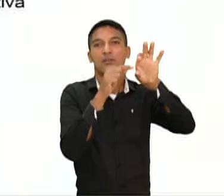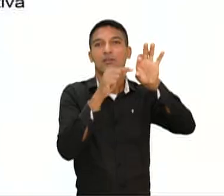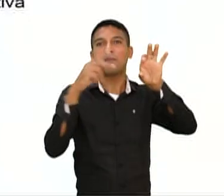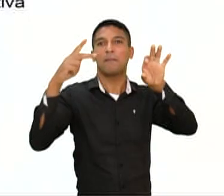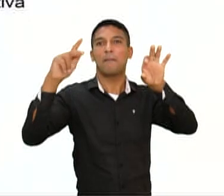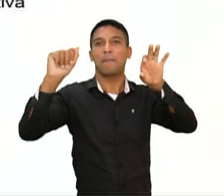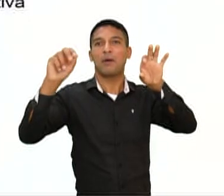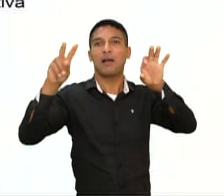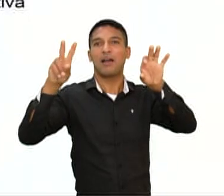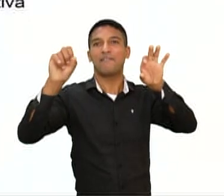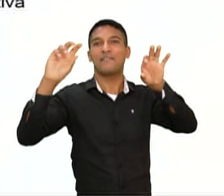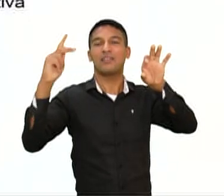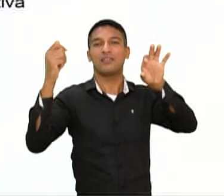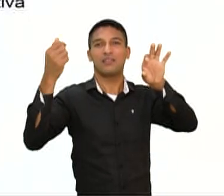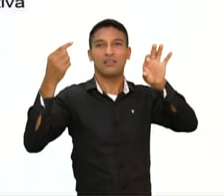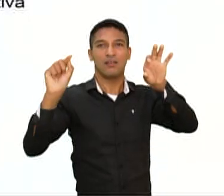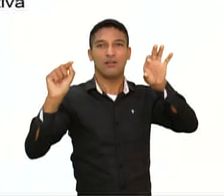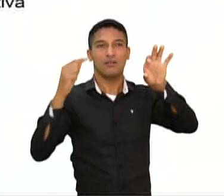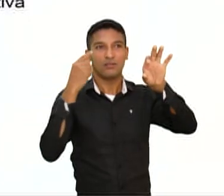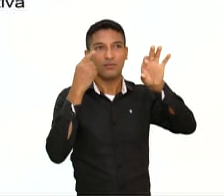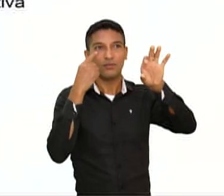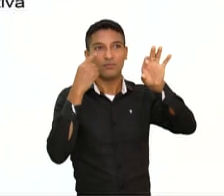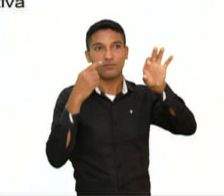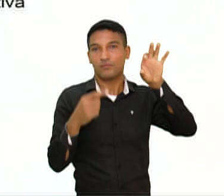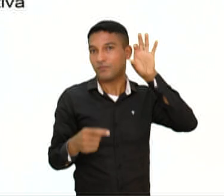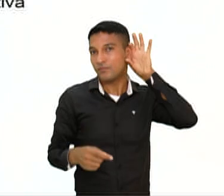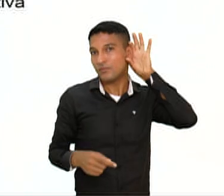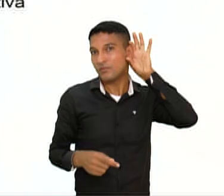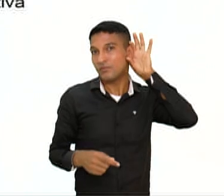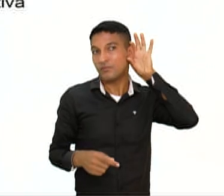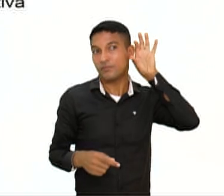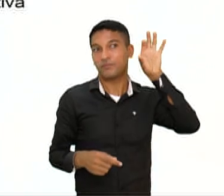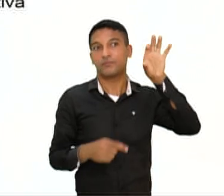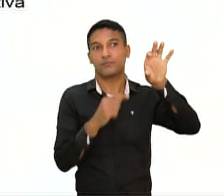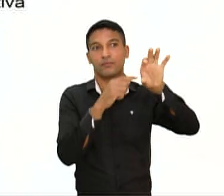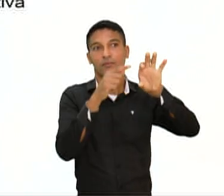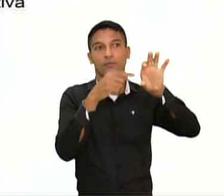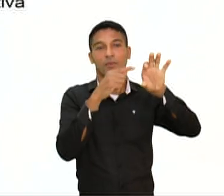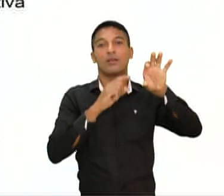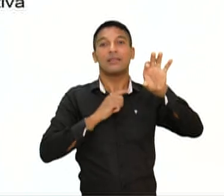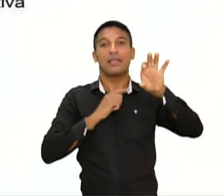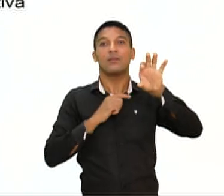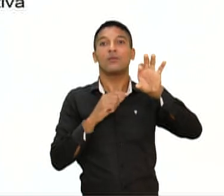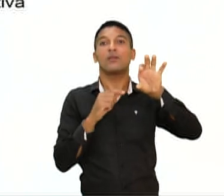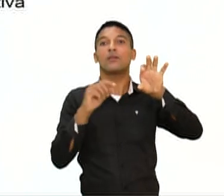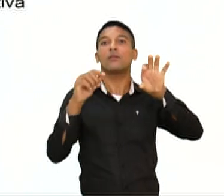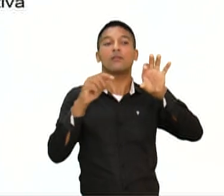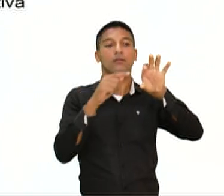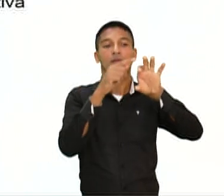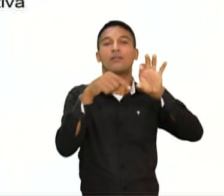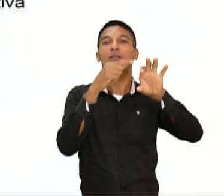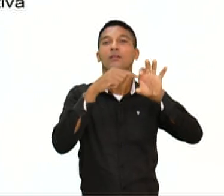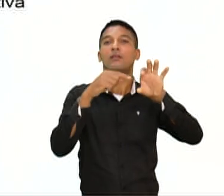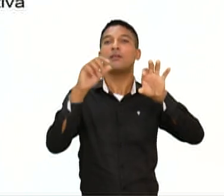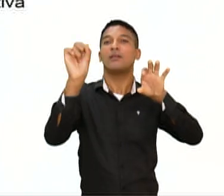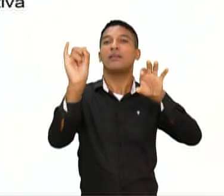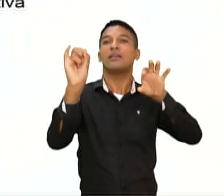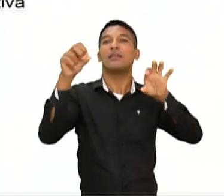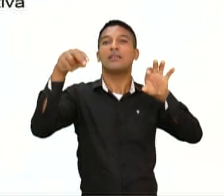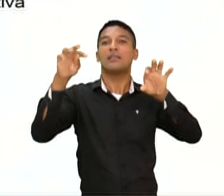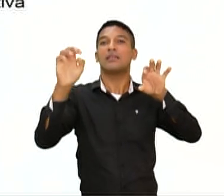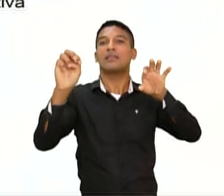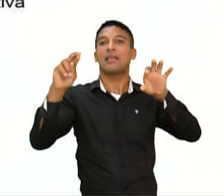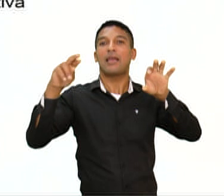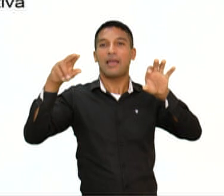tá? Eu vou ter a orelha externa e a orelha média, que são responsáveis, geralmente são associadas à captação do